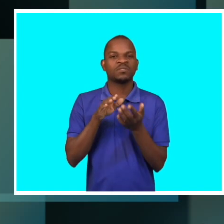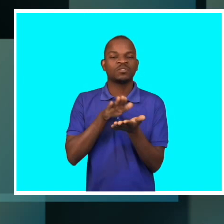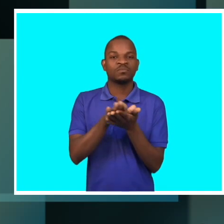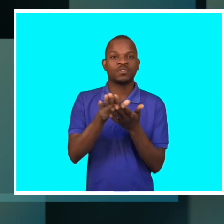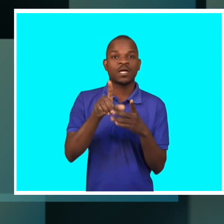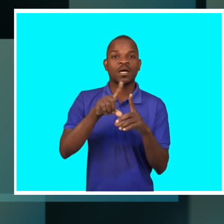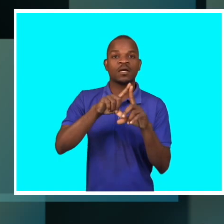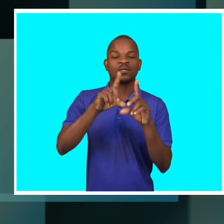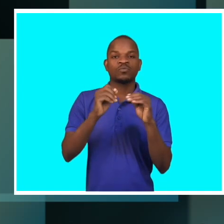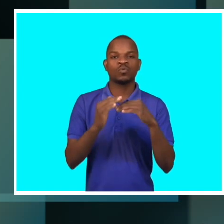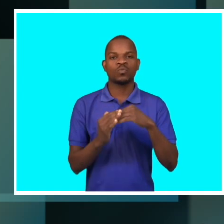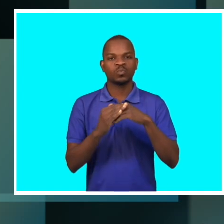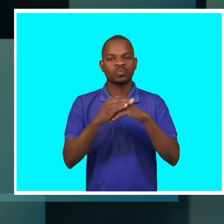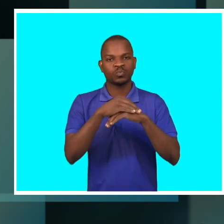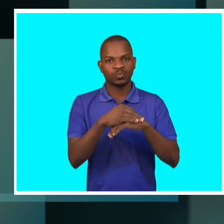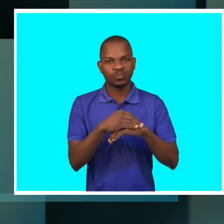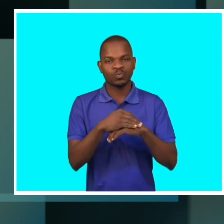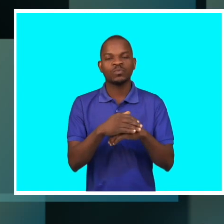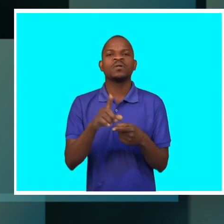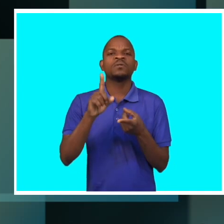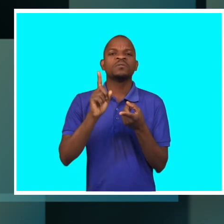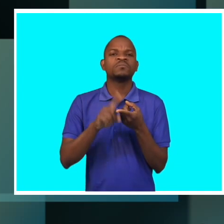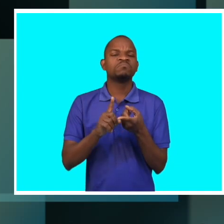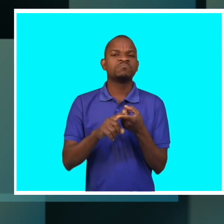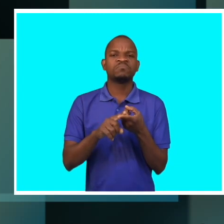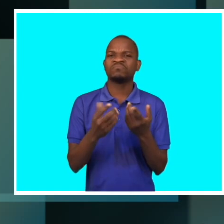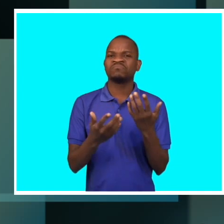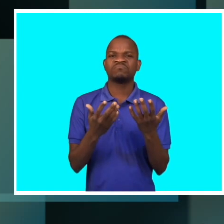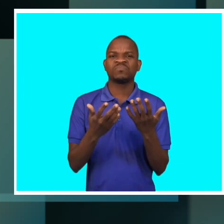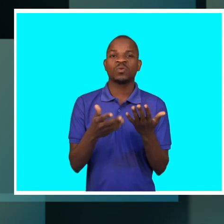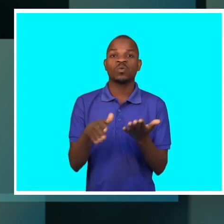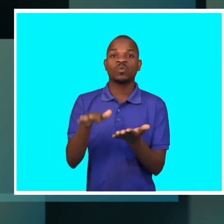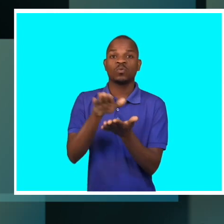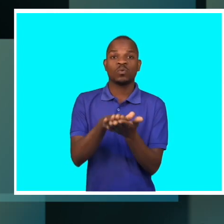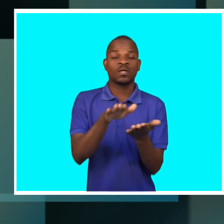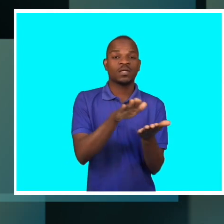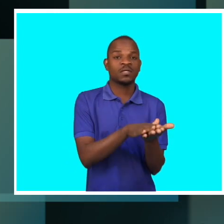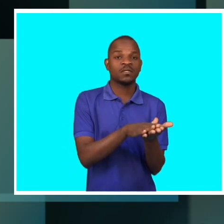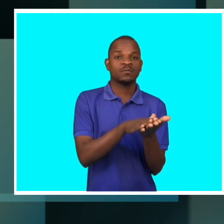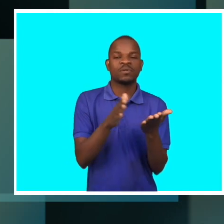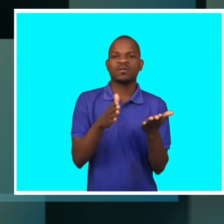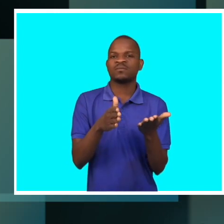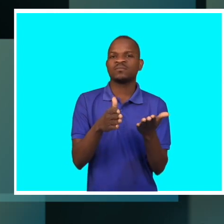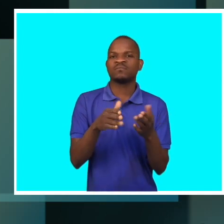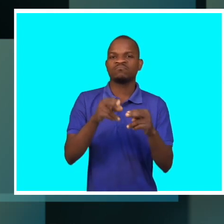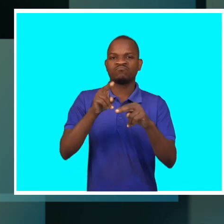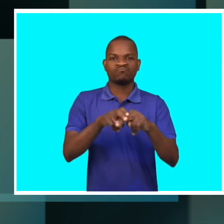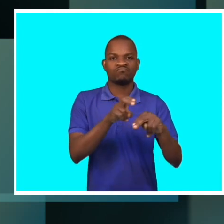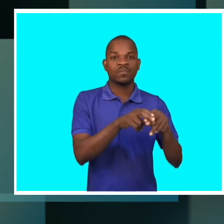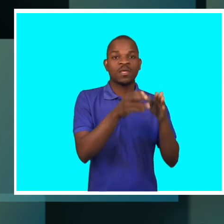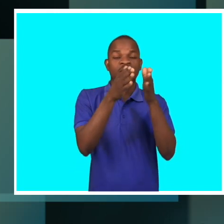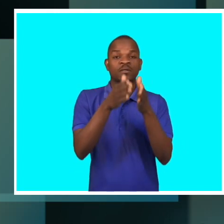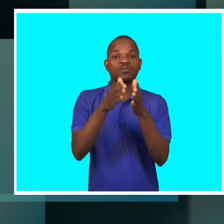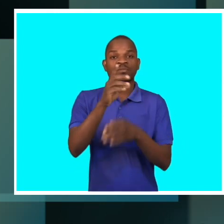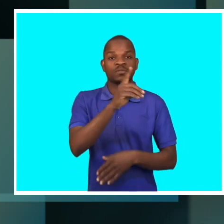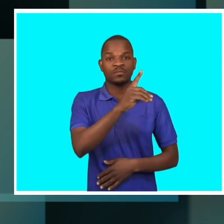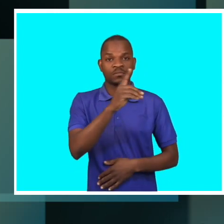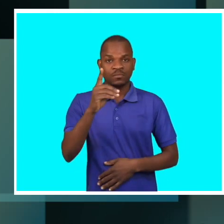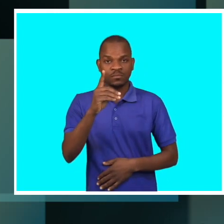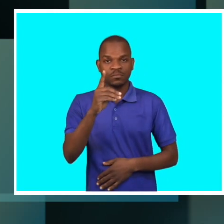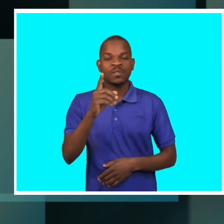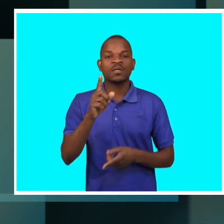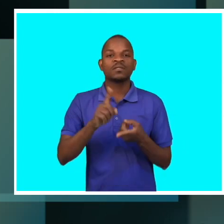refiro-me às rampas de acesso, refiro-me às condições de acessibilidade e de acomodação da pessoa